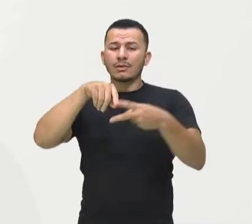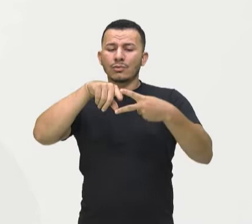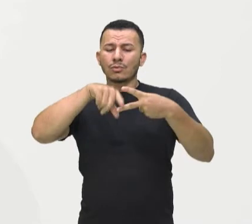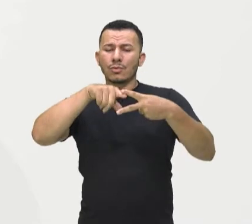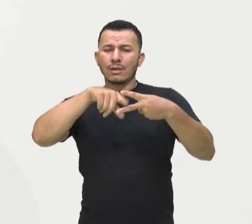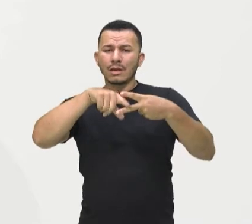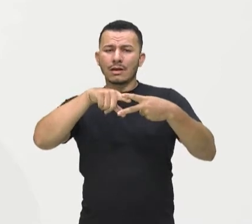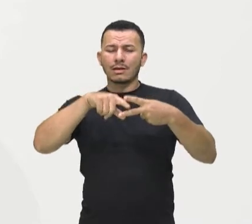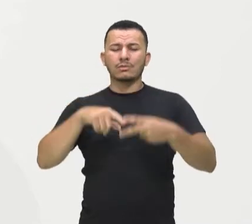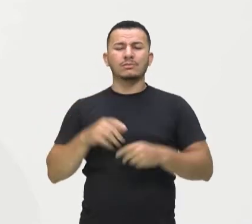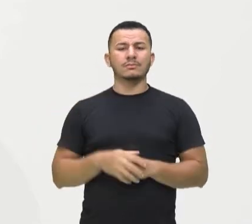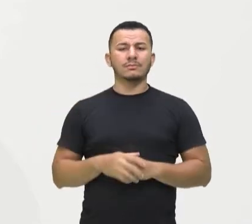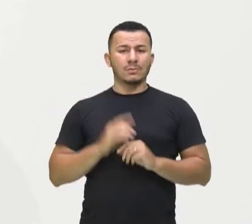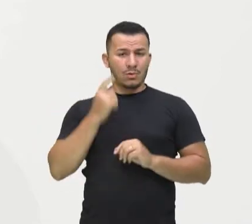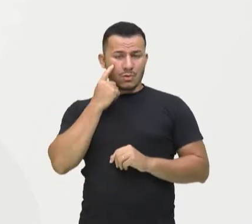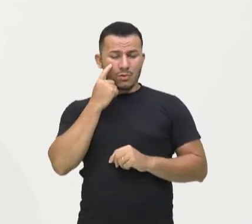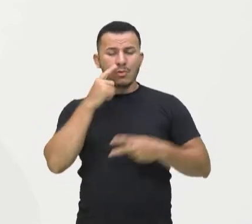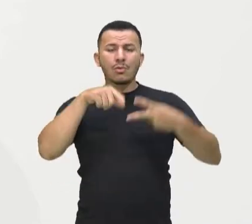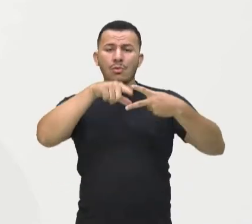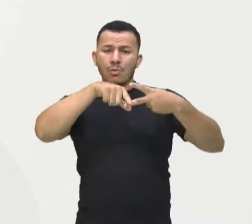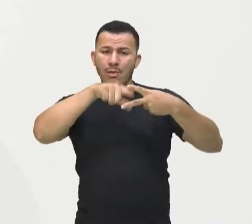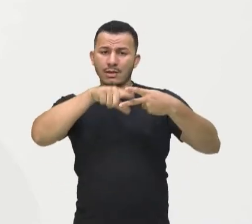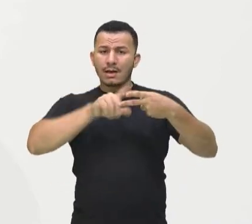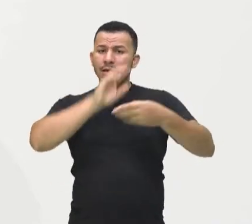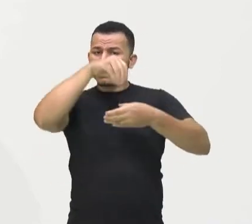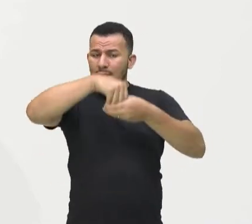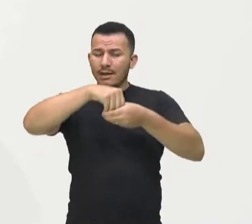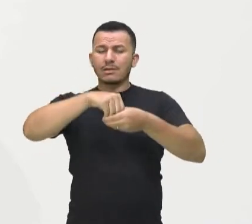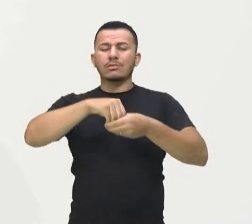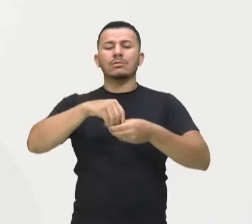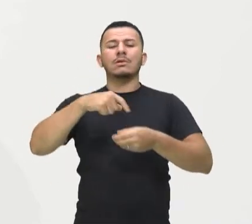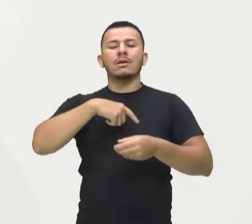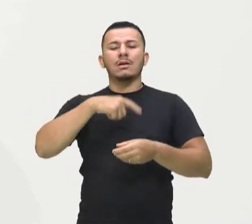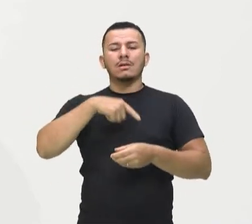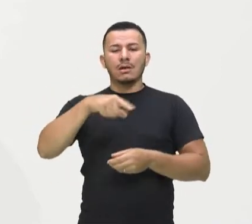quadrado, ele mede o ângulo interno dele, ó, mede